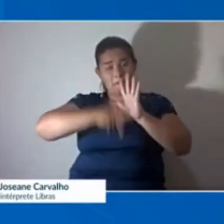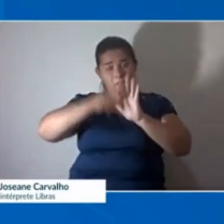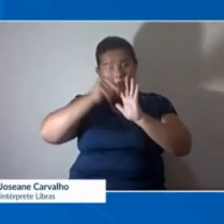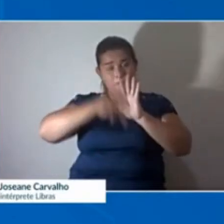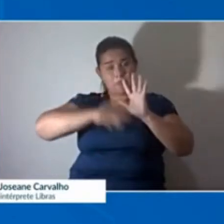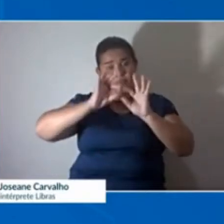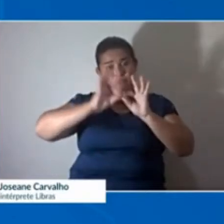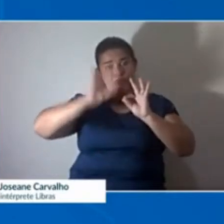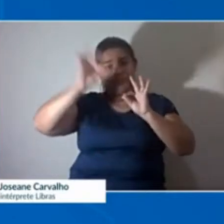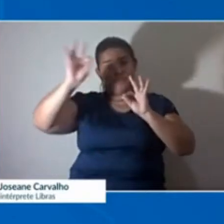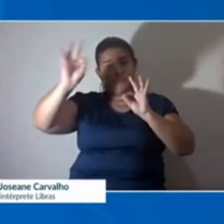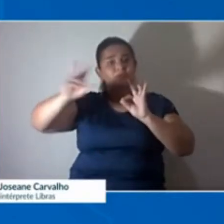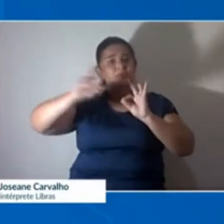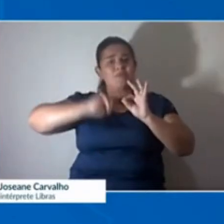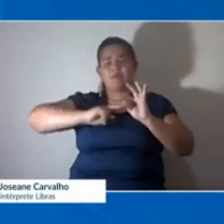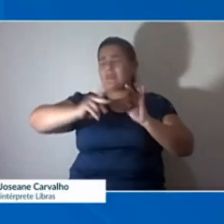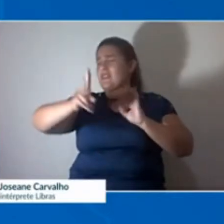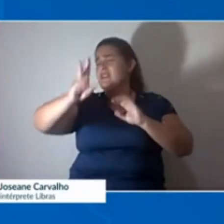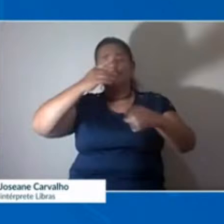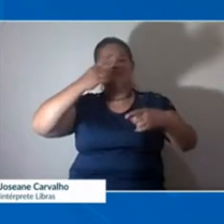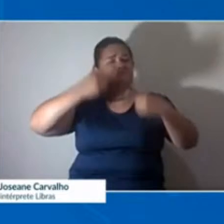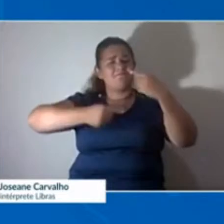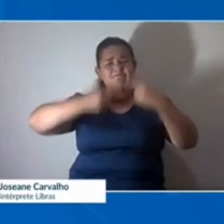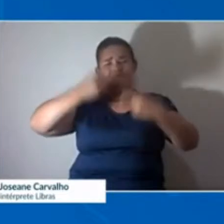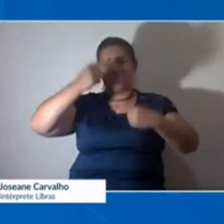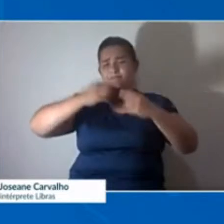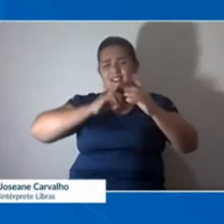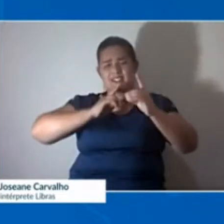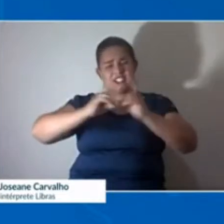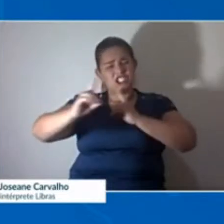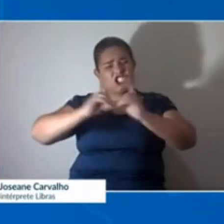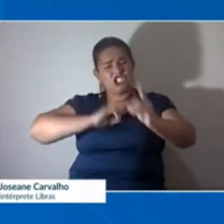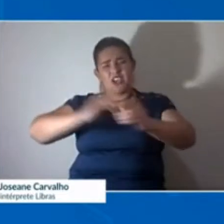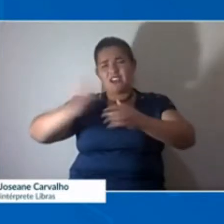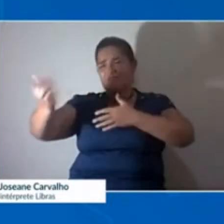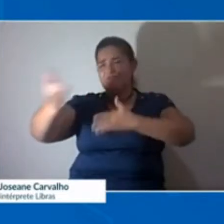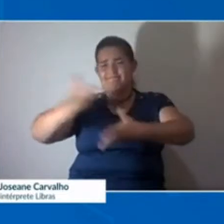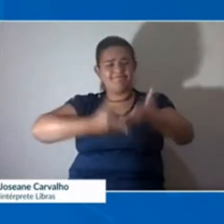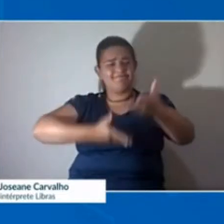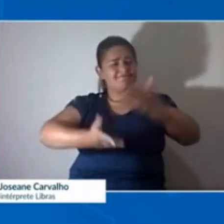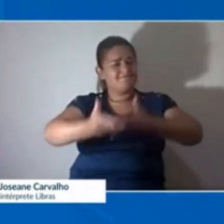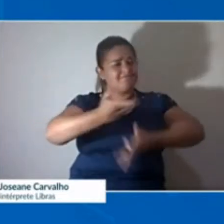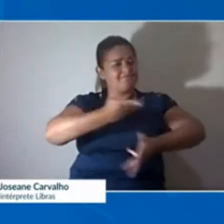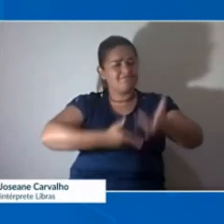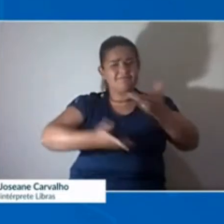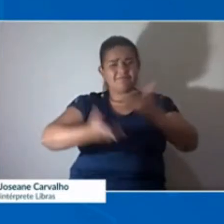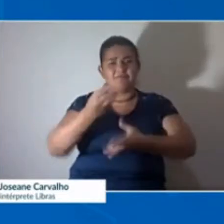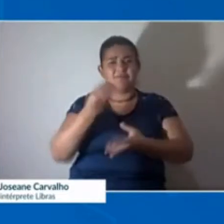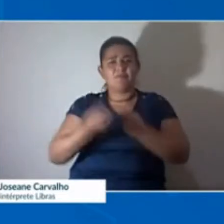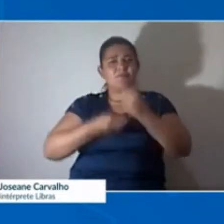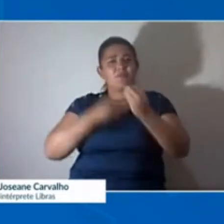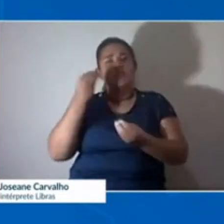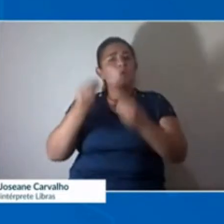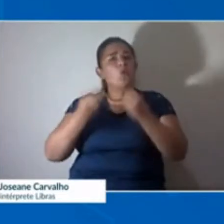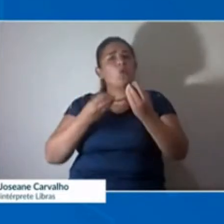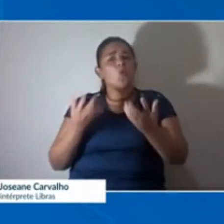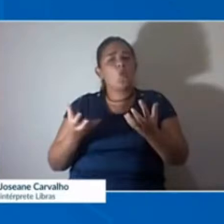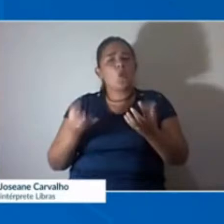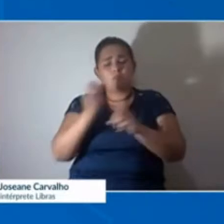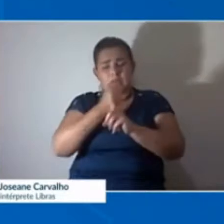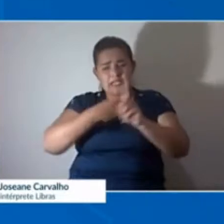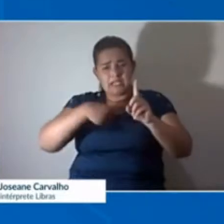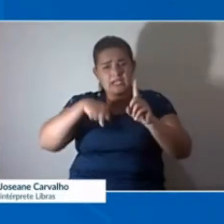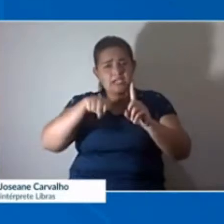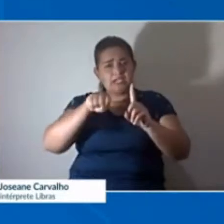há sempre diálogo, nós temos uma preocupação em dialogar com a sociedade, né?